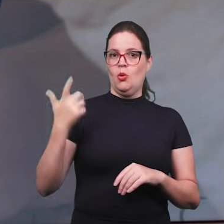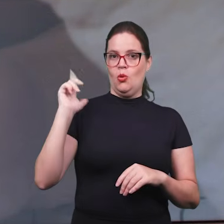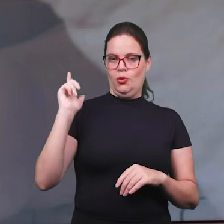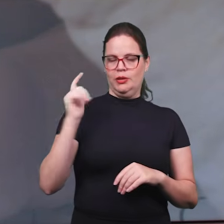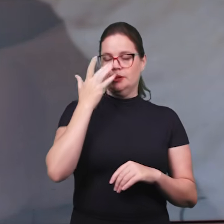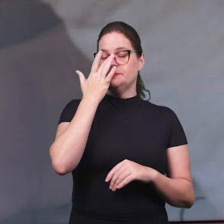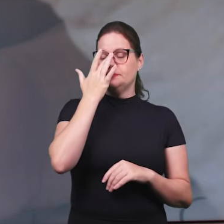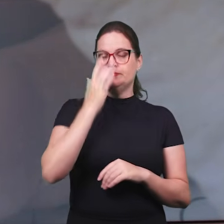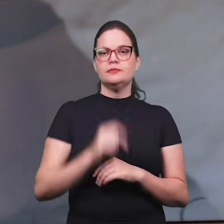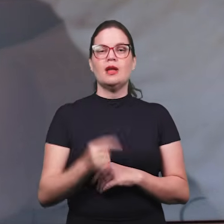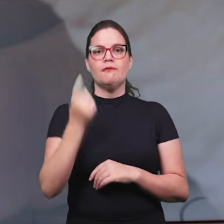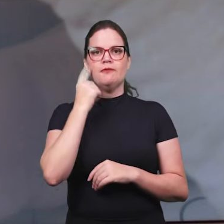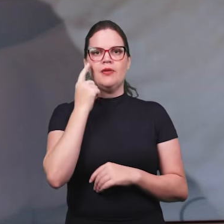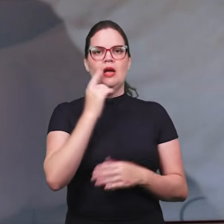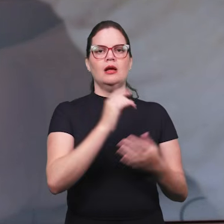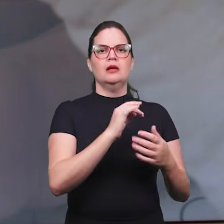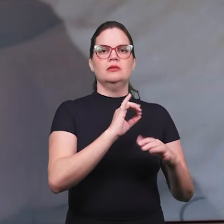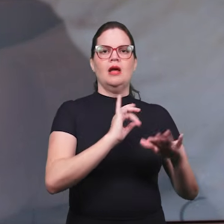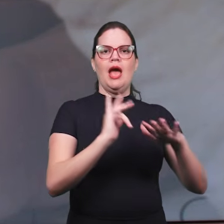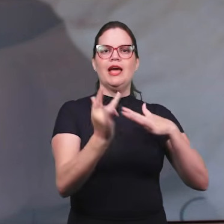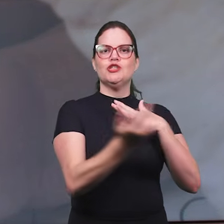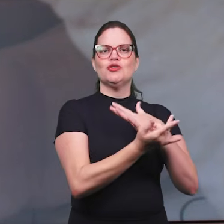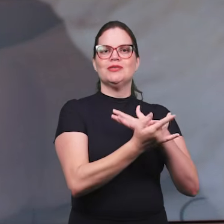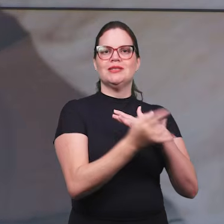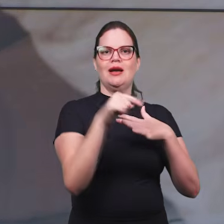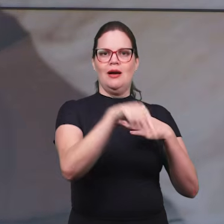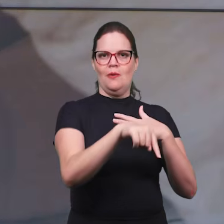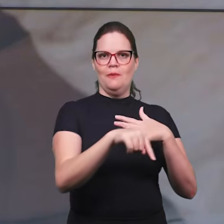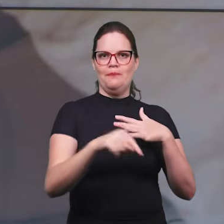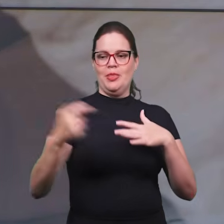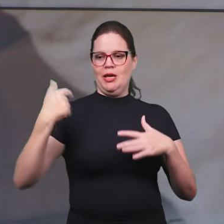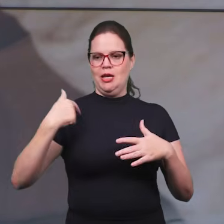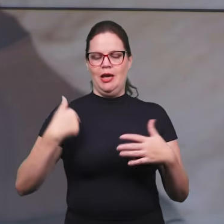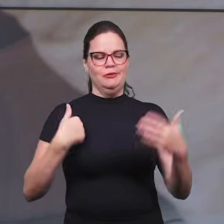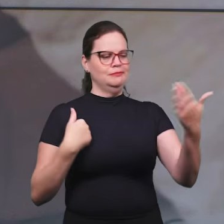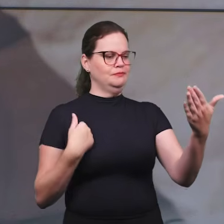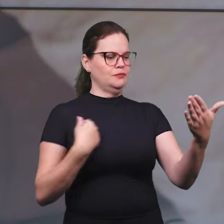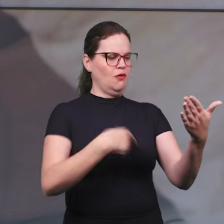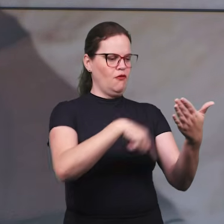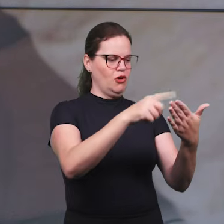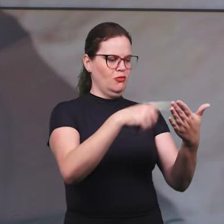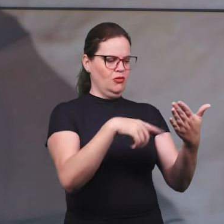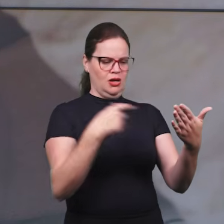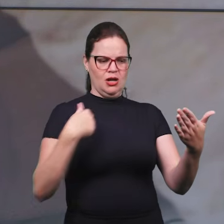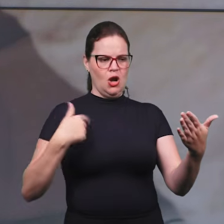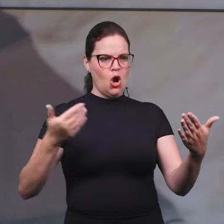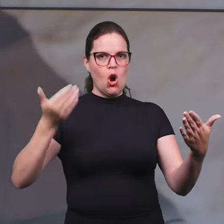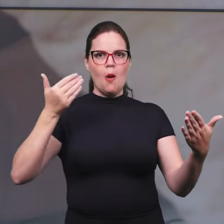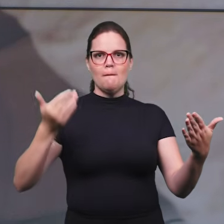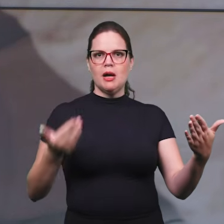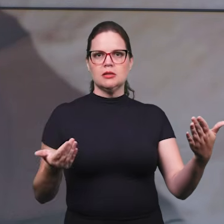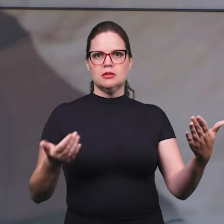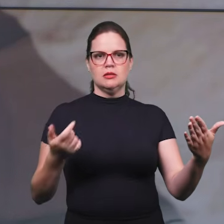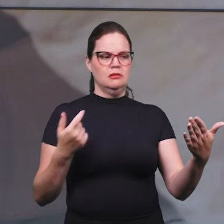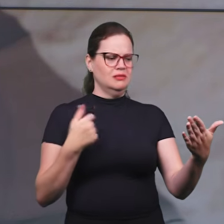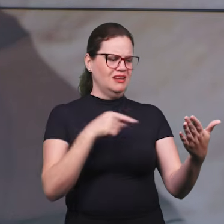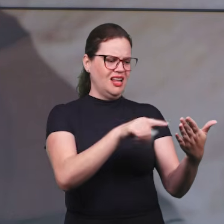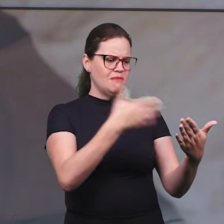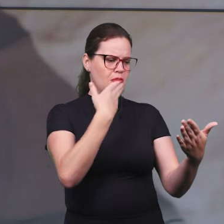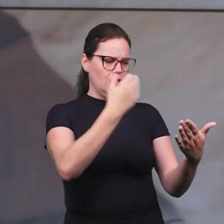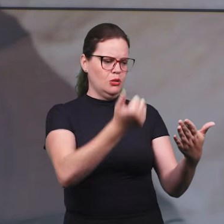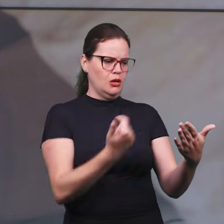ponto, comparação constante. Aqui eu quero falar sobre o papel das redes sociais. Existem